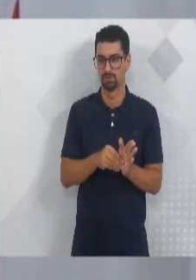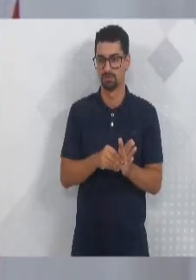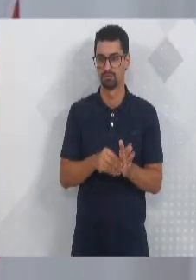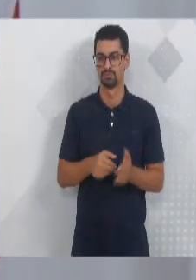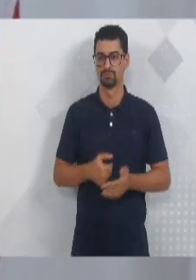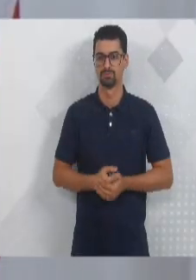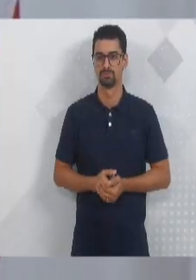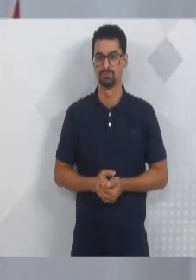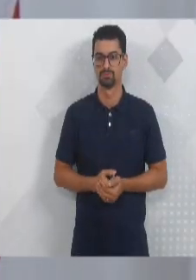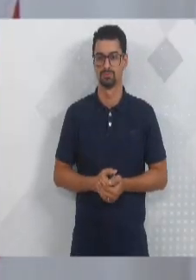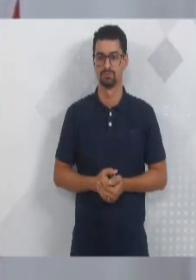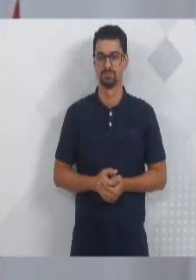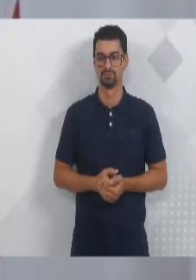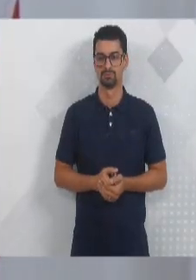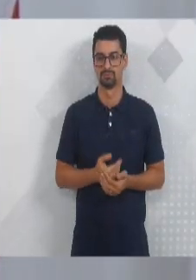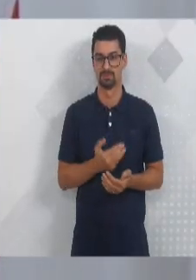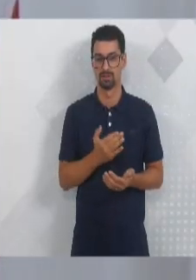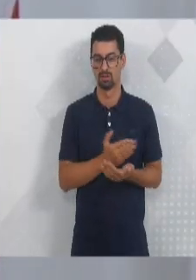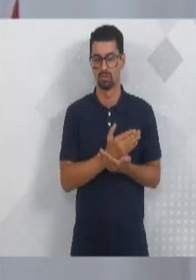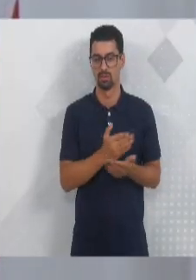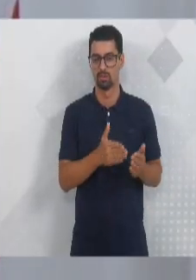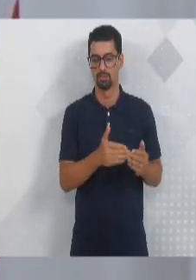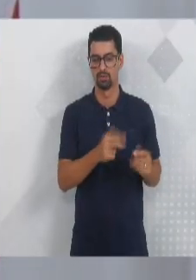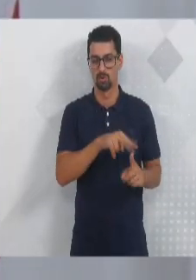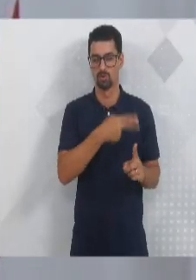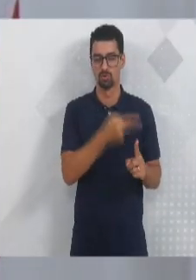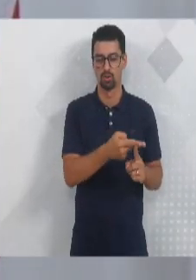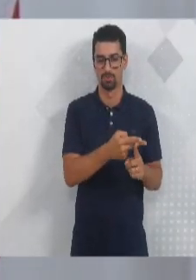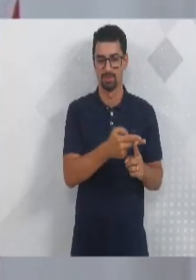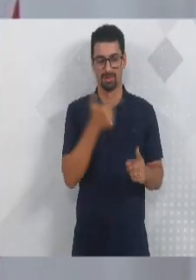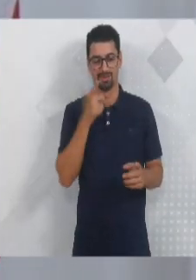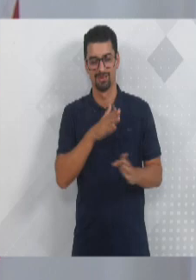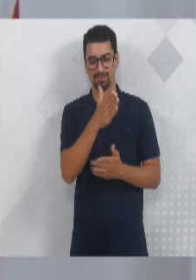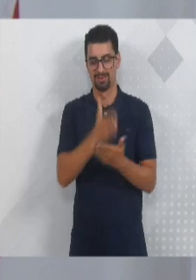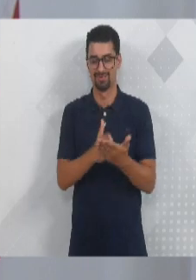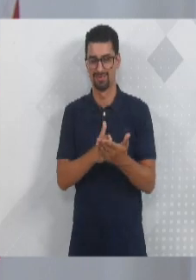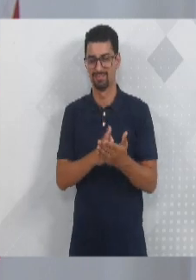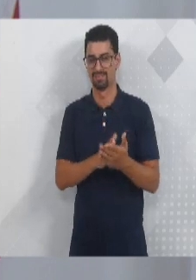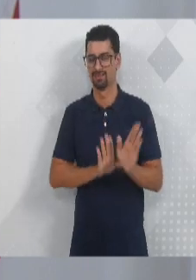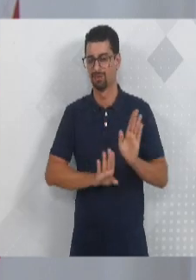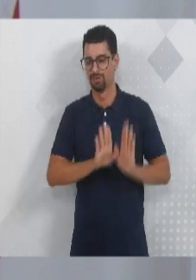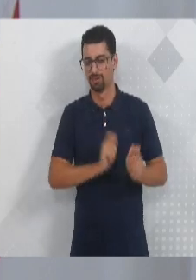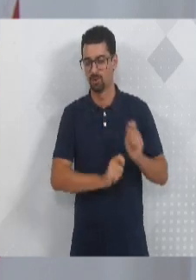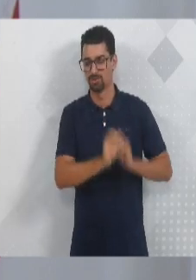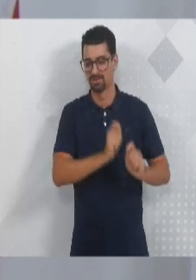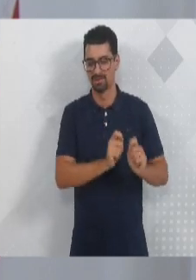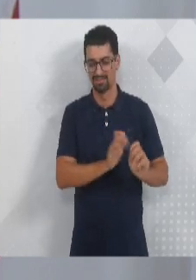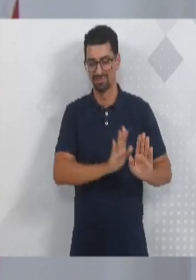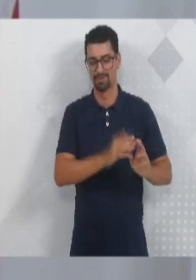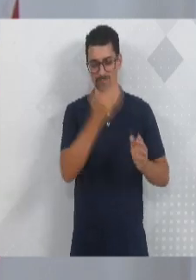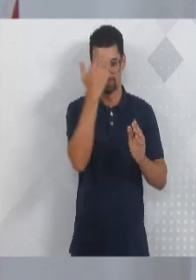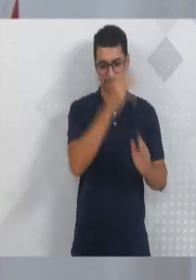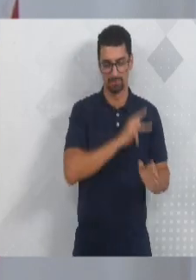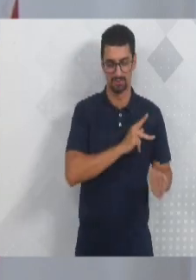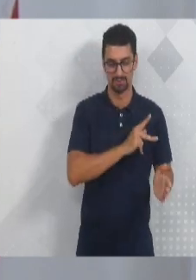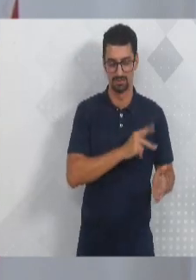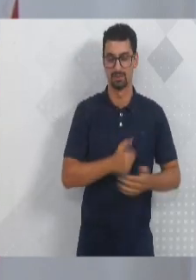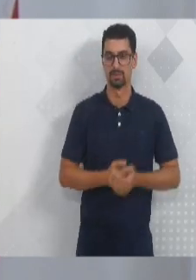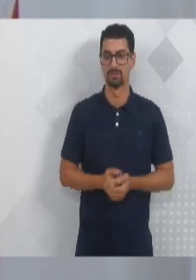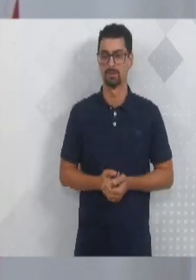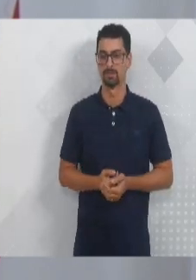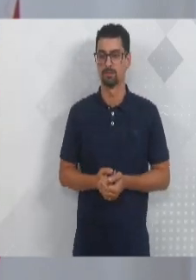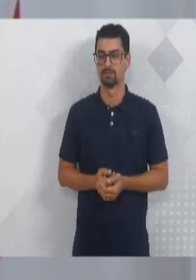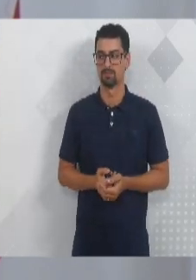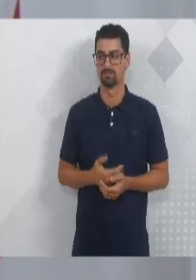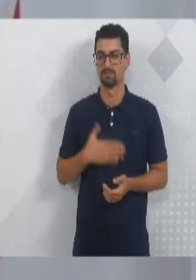aqui aqui Alguém tem que pedir pedir o dobro para ganhar metade né então vamos vamos Obrigado Presidente então eu gostaria